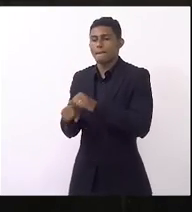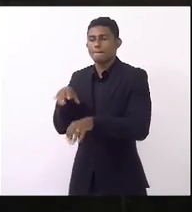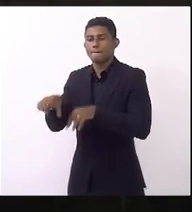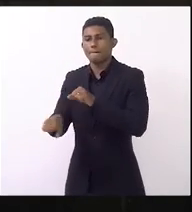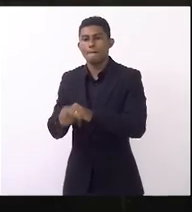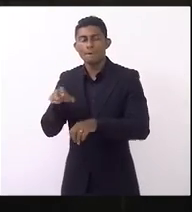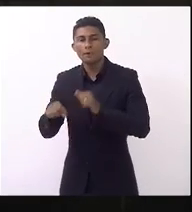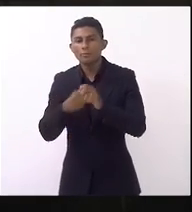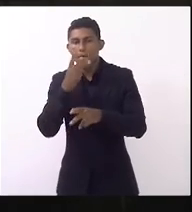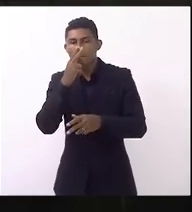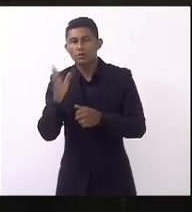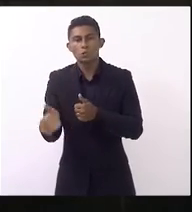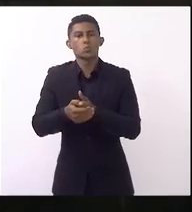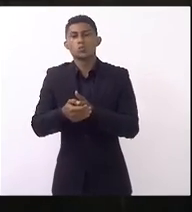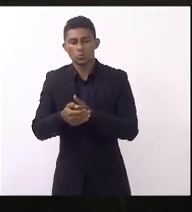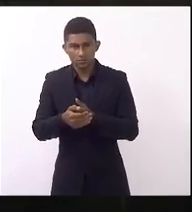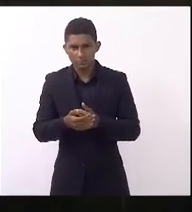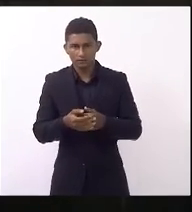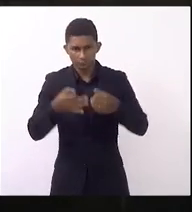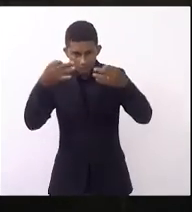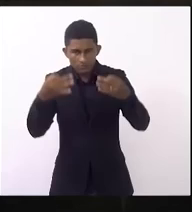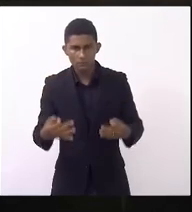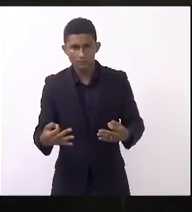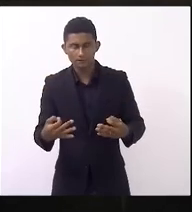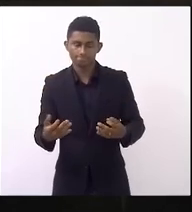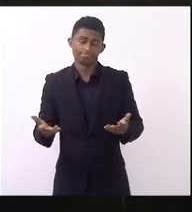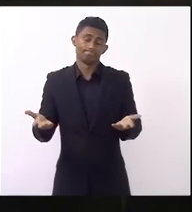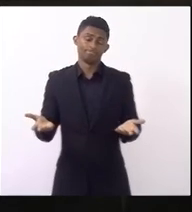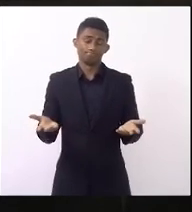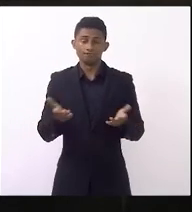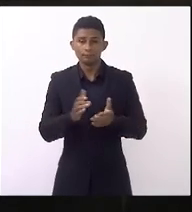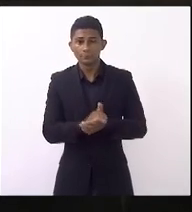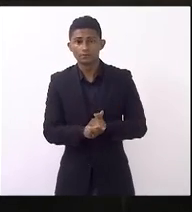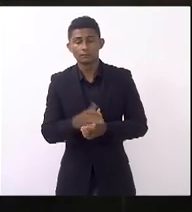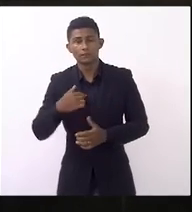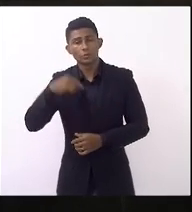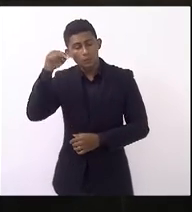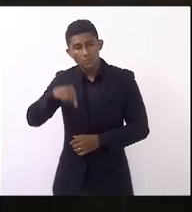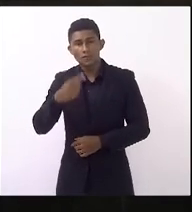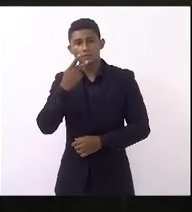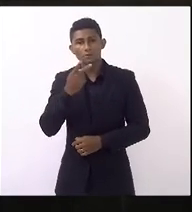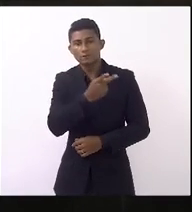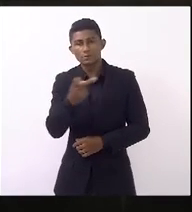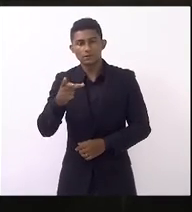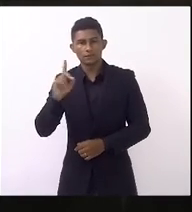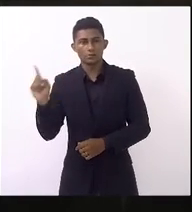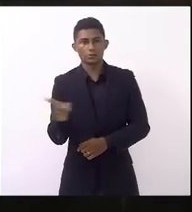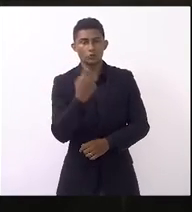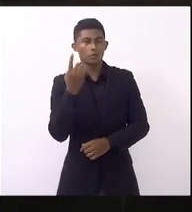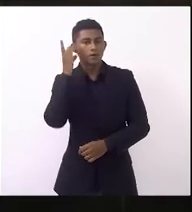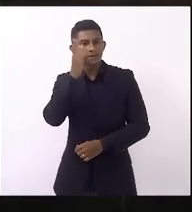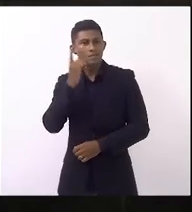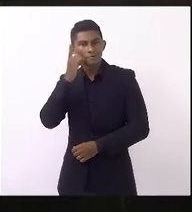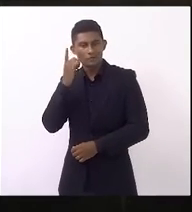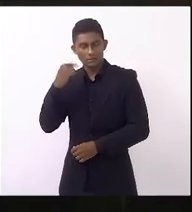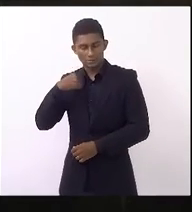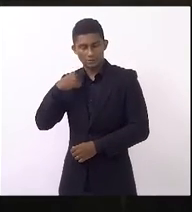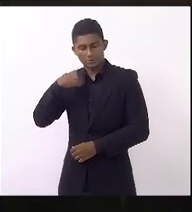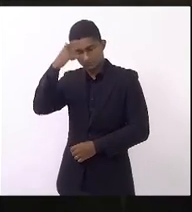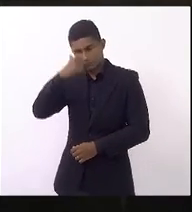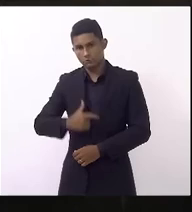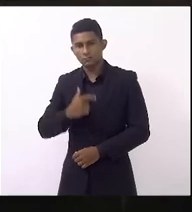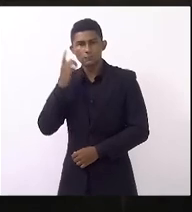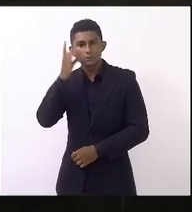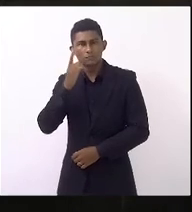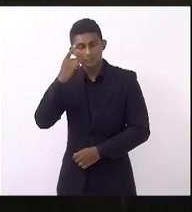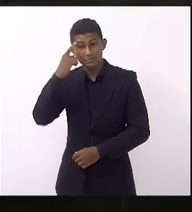divulgadas, que não são publicizadas. Então, eu quero aqui dizer que o nosso mandato, como foi no debate sobre a